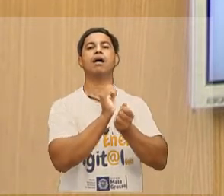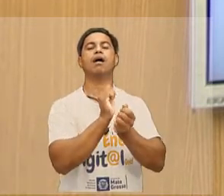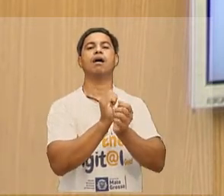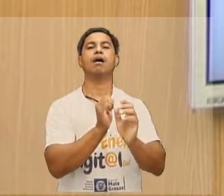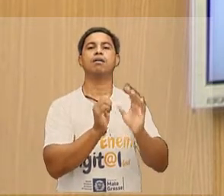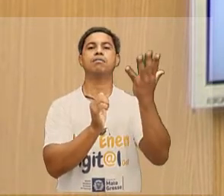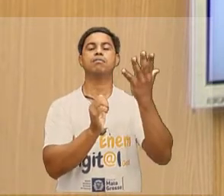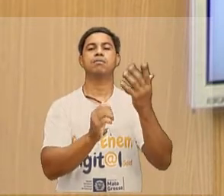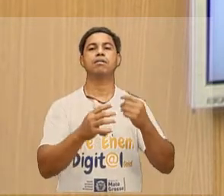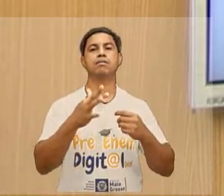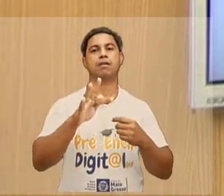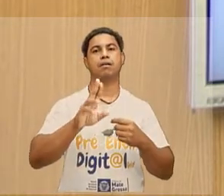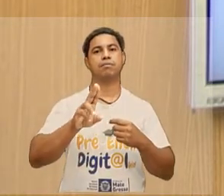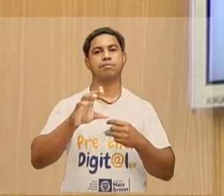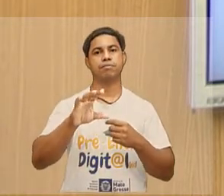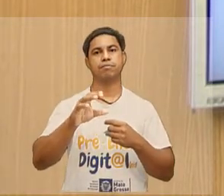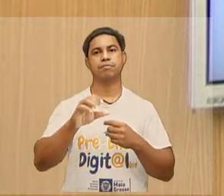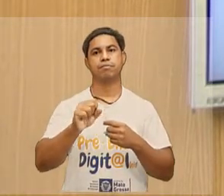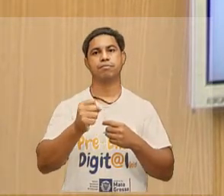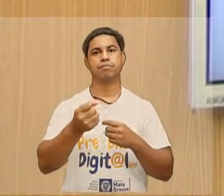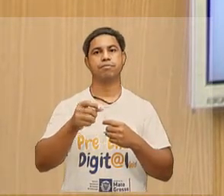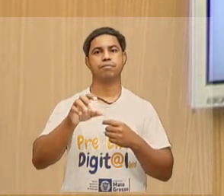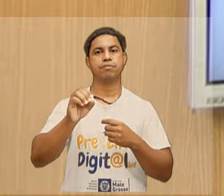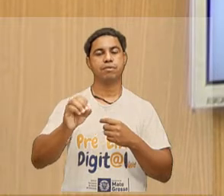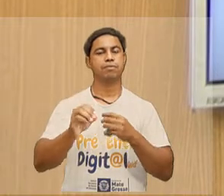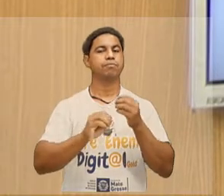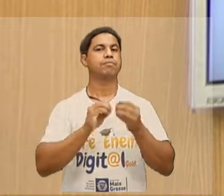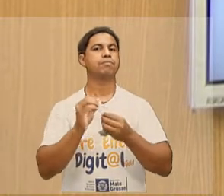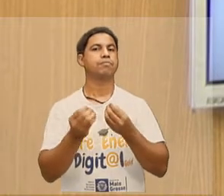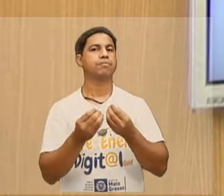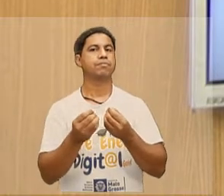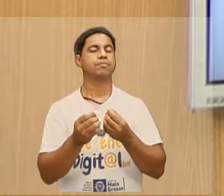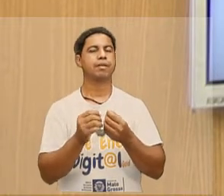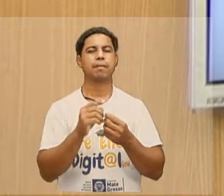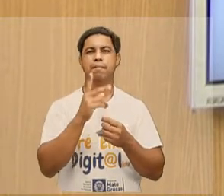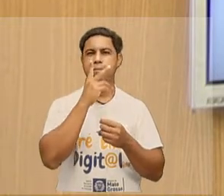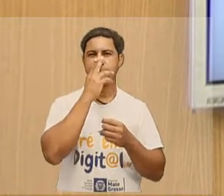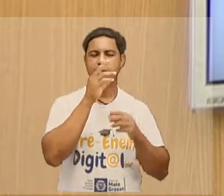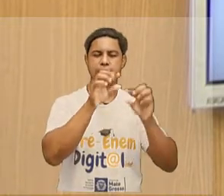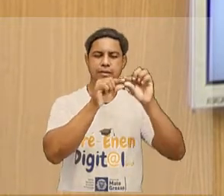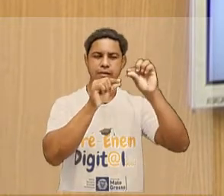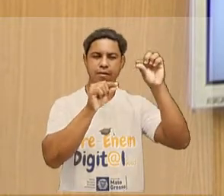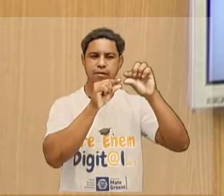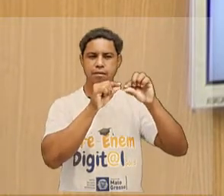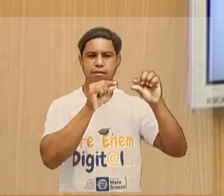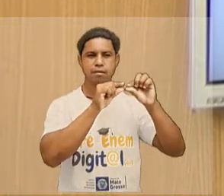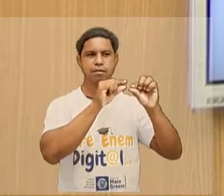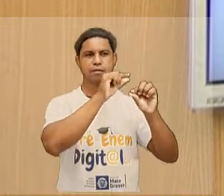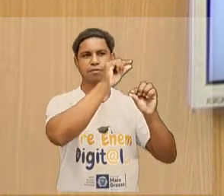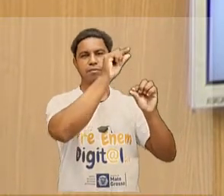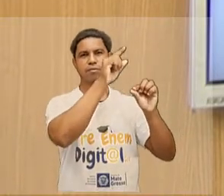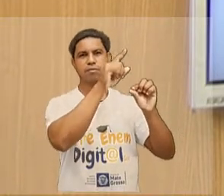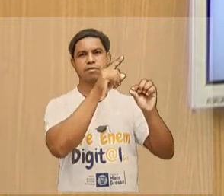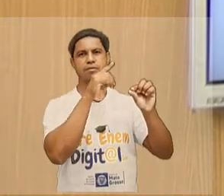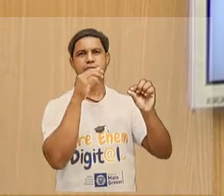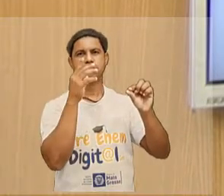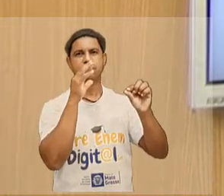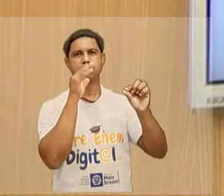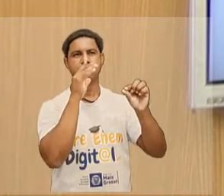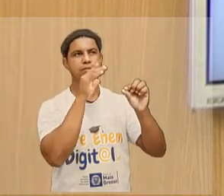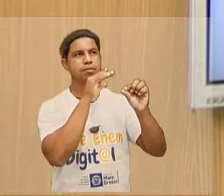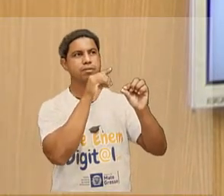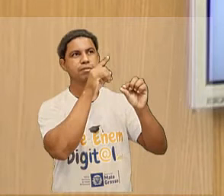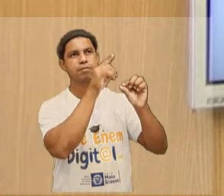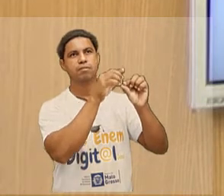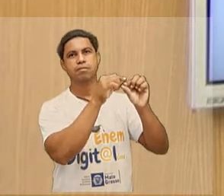muitas vezes, você tem que o fiozinho da condutividade no chuveiro elétrico vai ficando